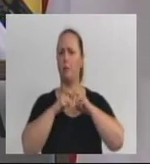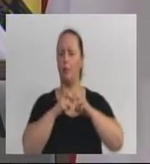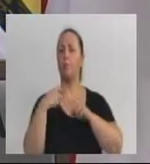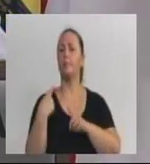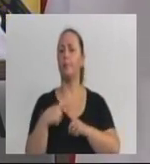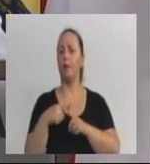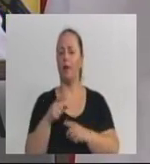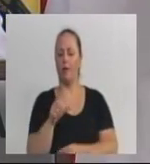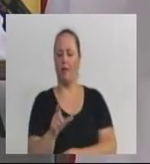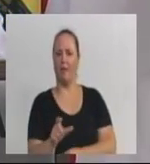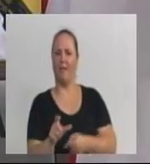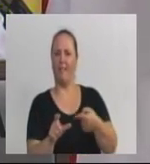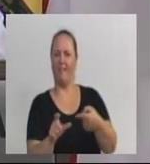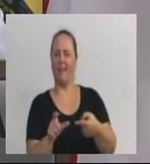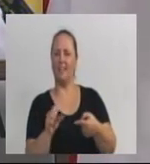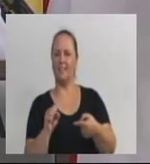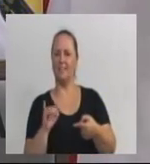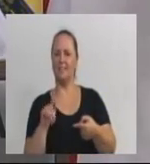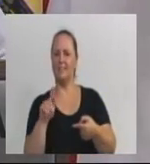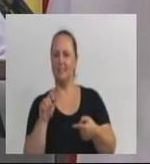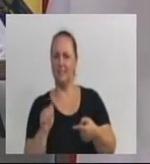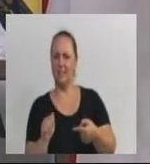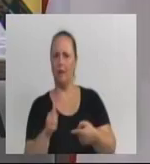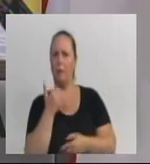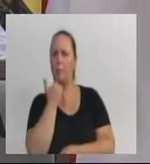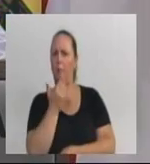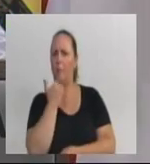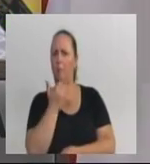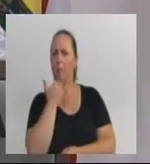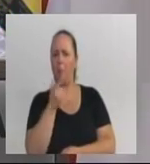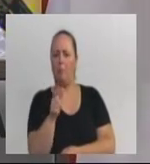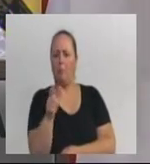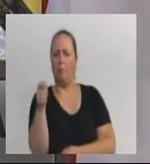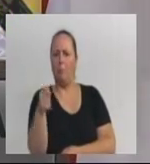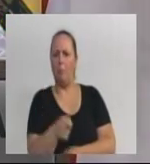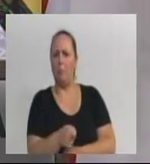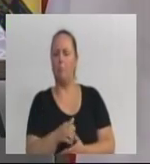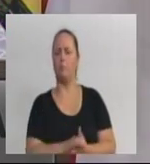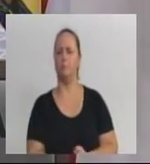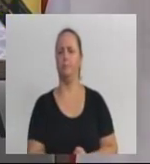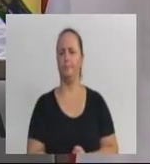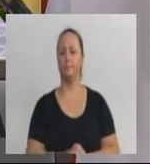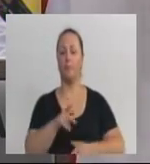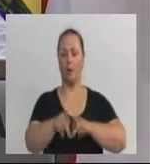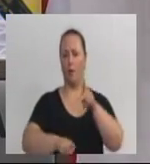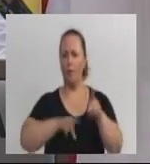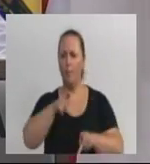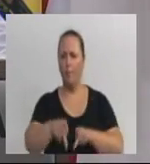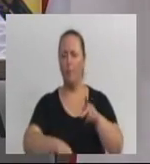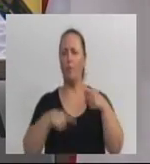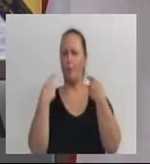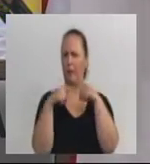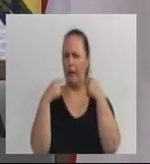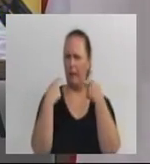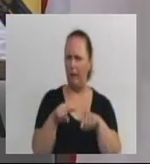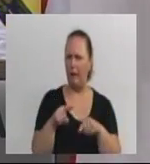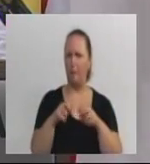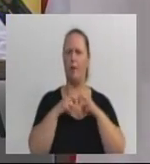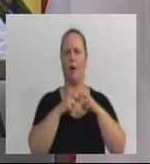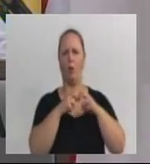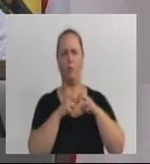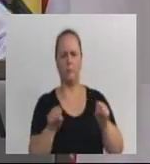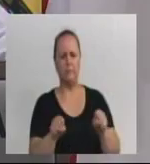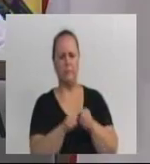não está passando nas catracas ainda. Então o povo às vezes reclama que esses ônibus estão estragados, que os ônibus estão